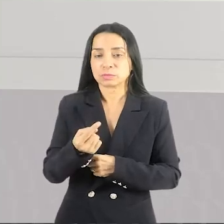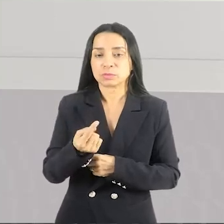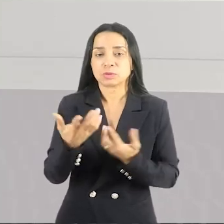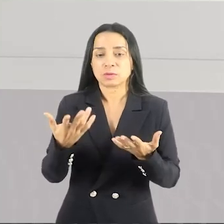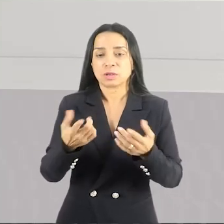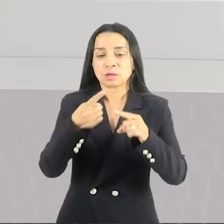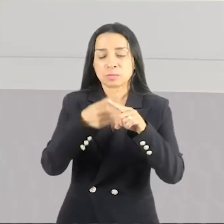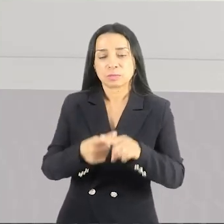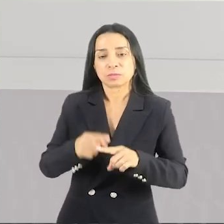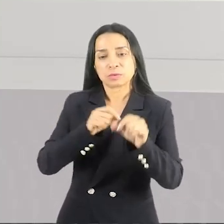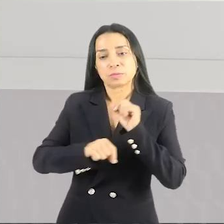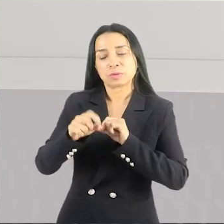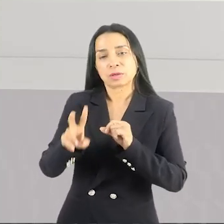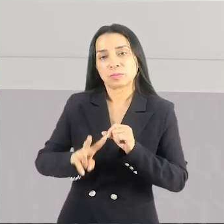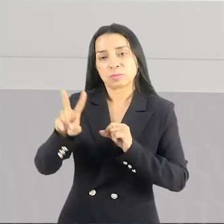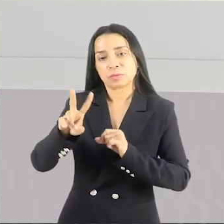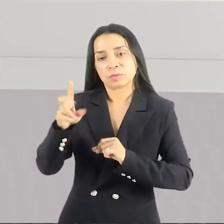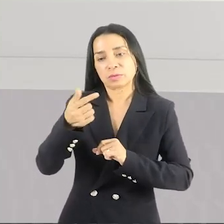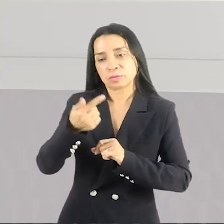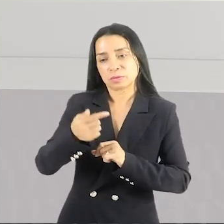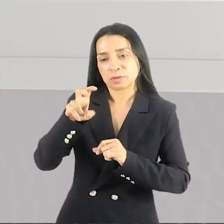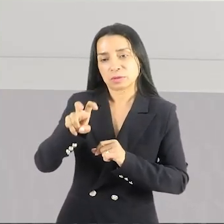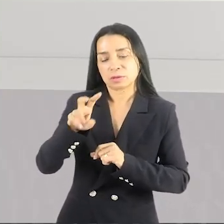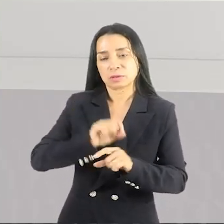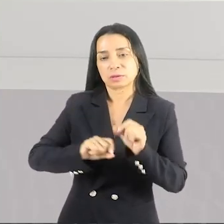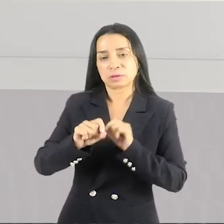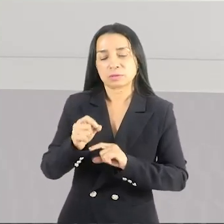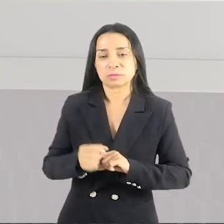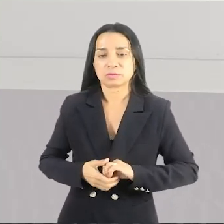você vai multiplicar pelo peso dele, que é 75,